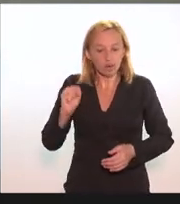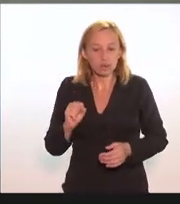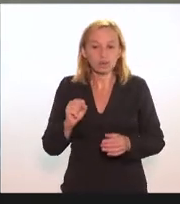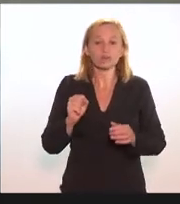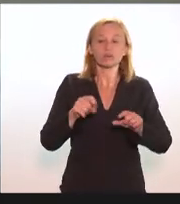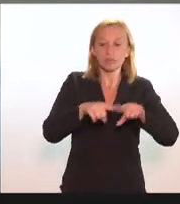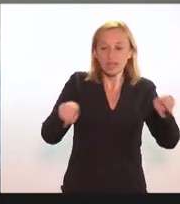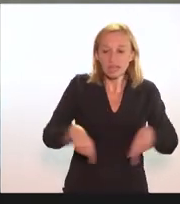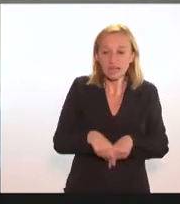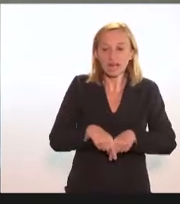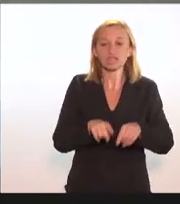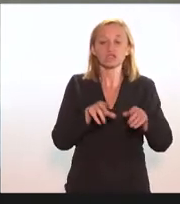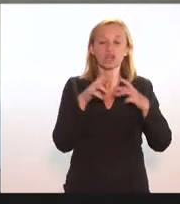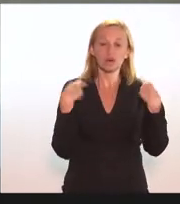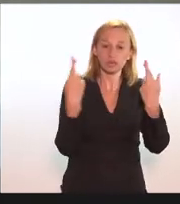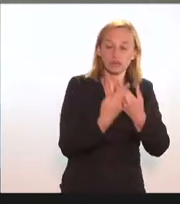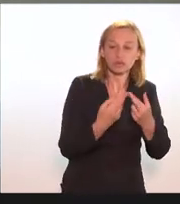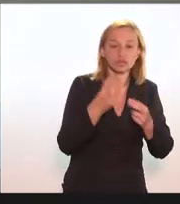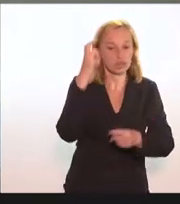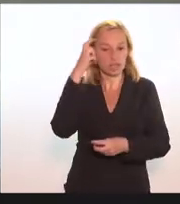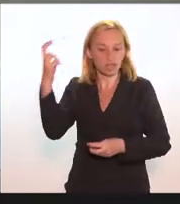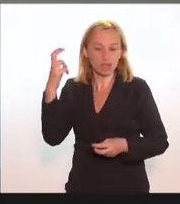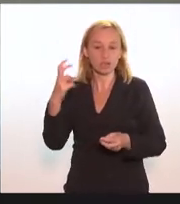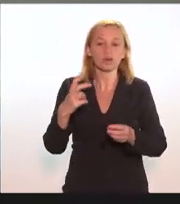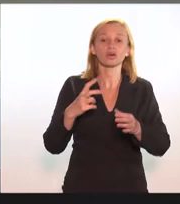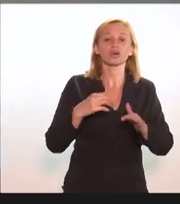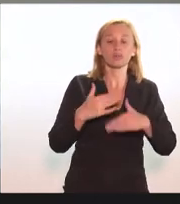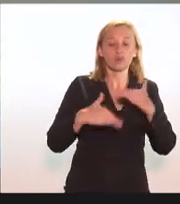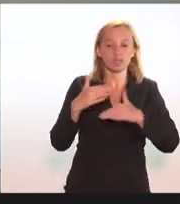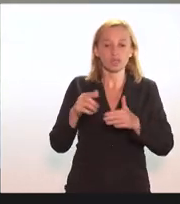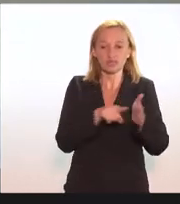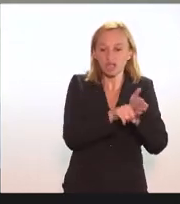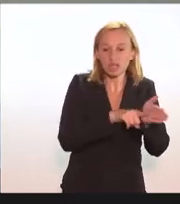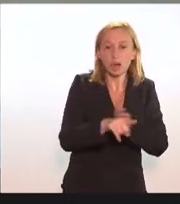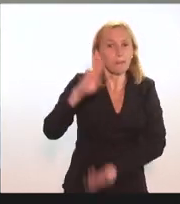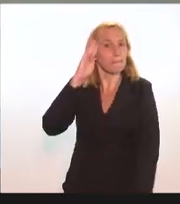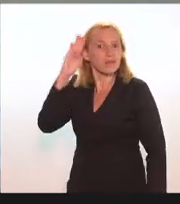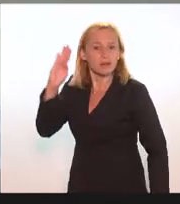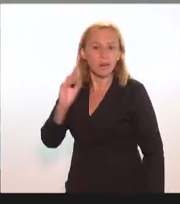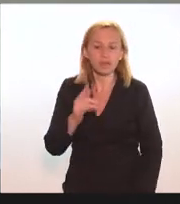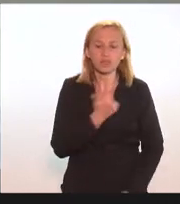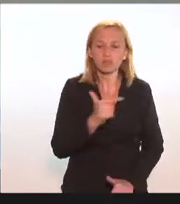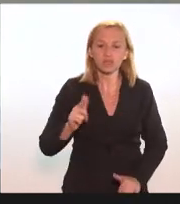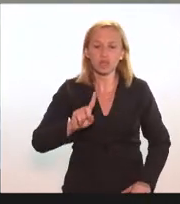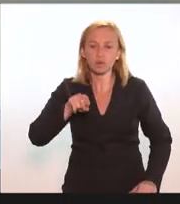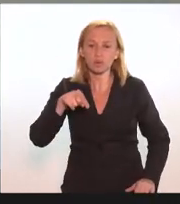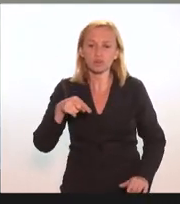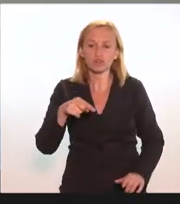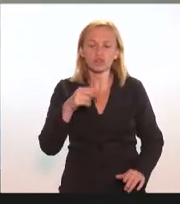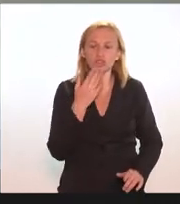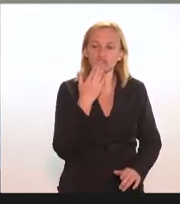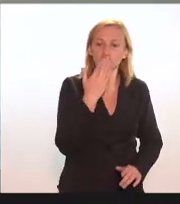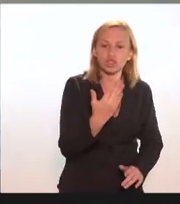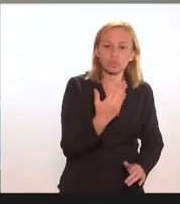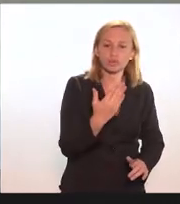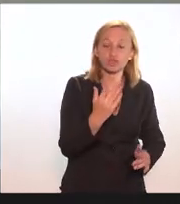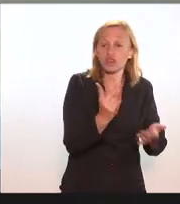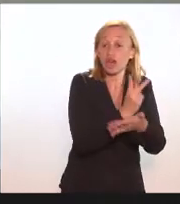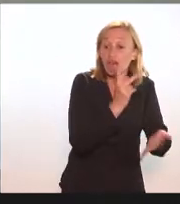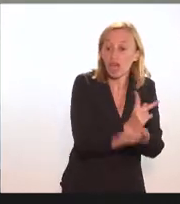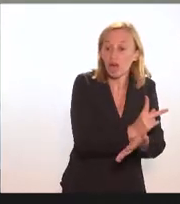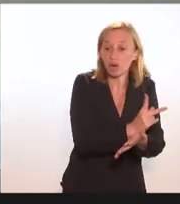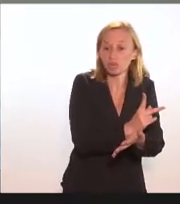da inteligência e do processo de fiscalização, fundamental para que a gente não tenha nenhum tipo de vazamento para esse tipo de